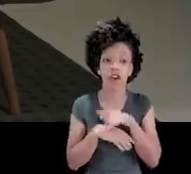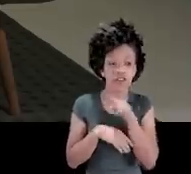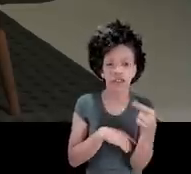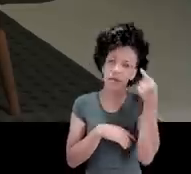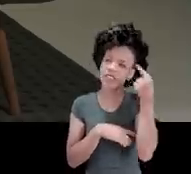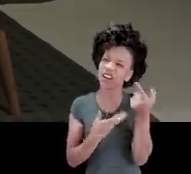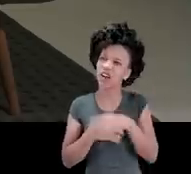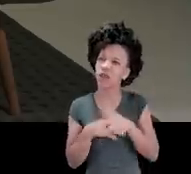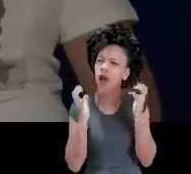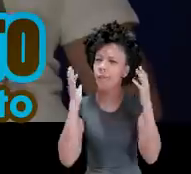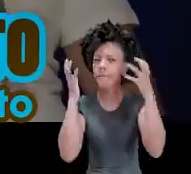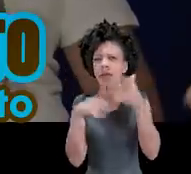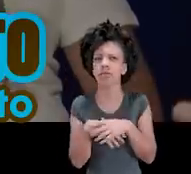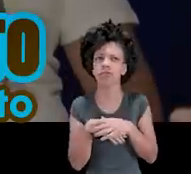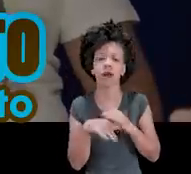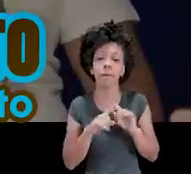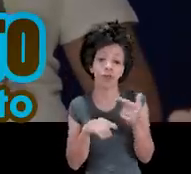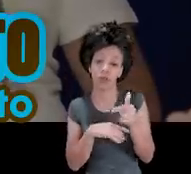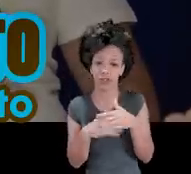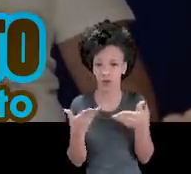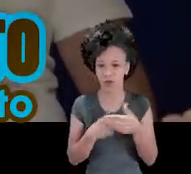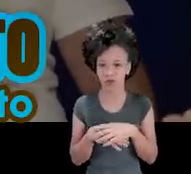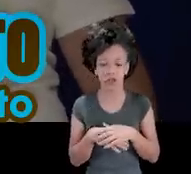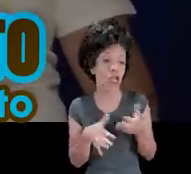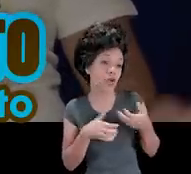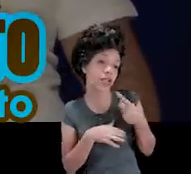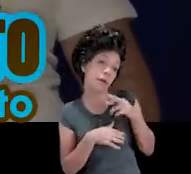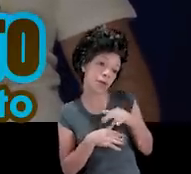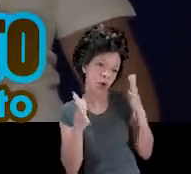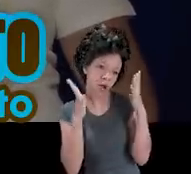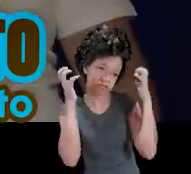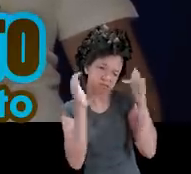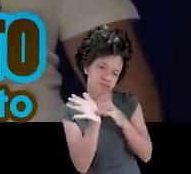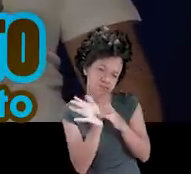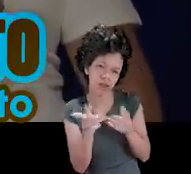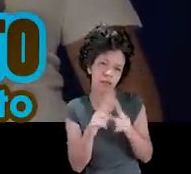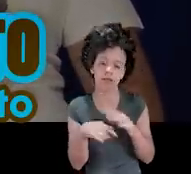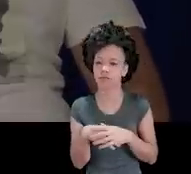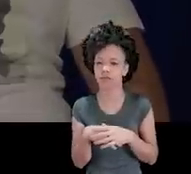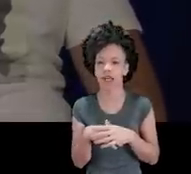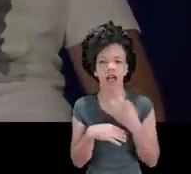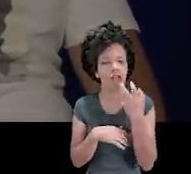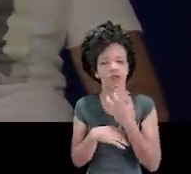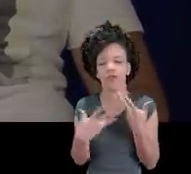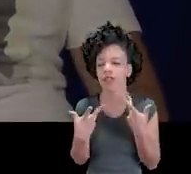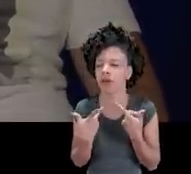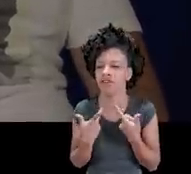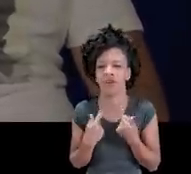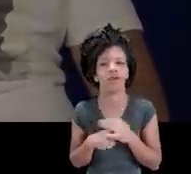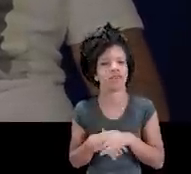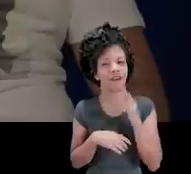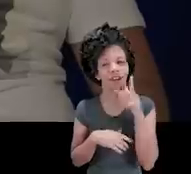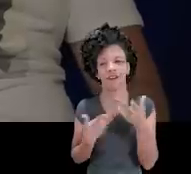podem até pensar, não, vou deixar o cabelo crescer pro dia, não tem mais isso. Não, mas eu ia trazer minha peruca, mas já que... Sebastião, sua voz é incrível, cara. Caraca, sua